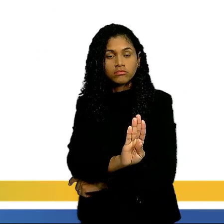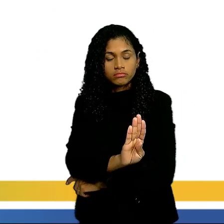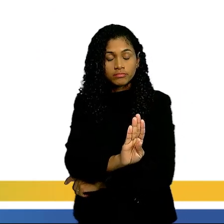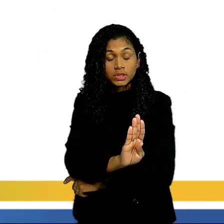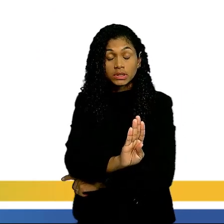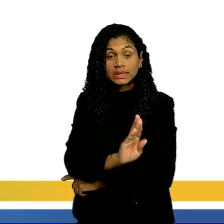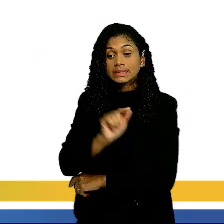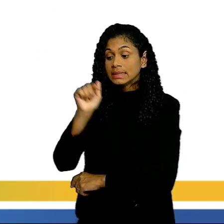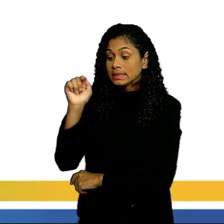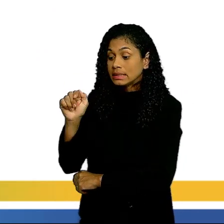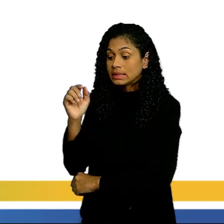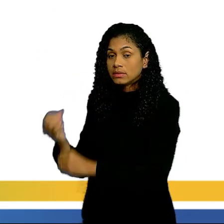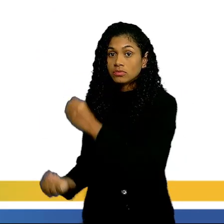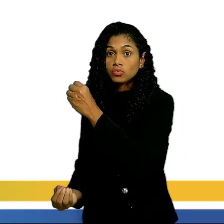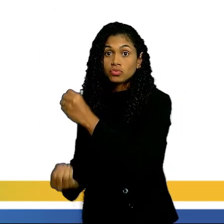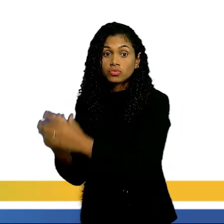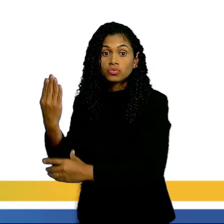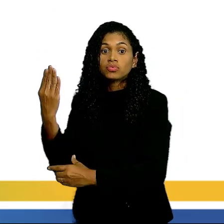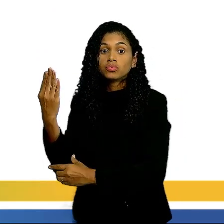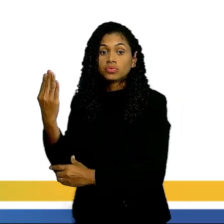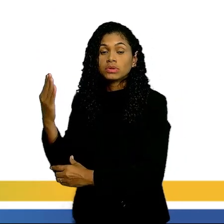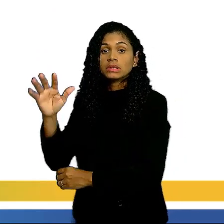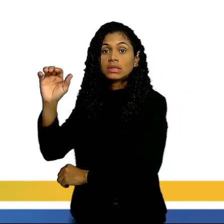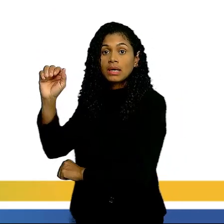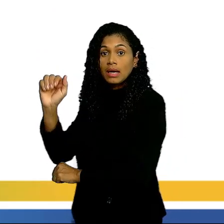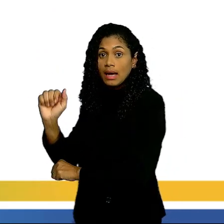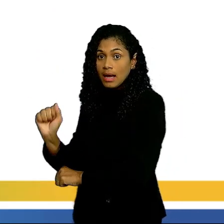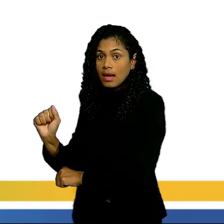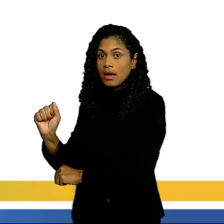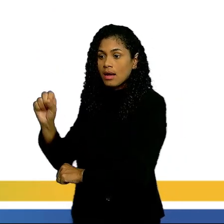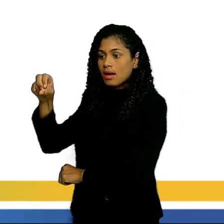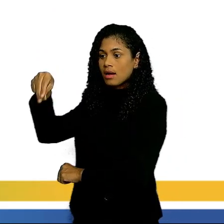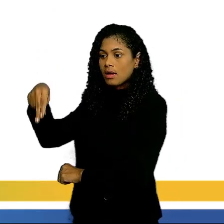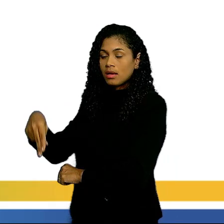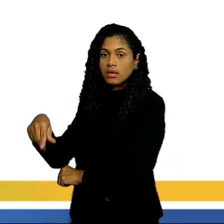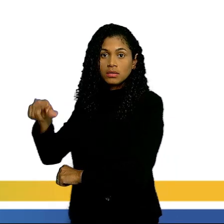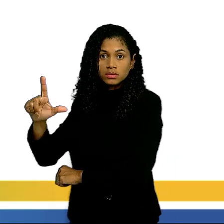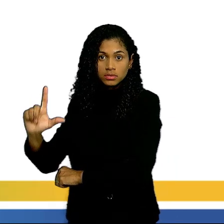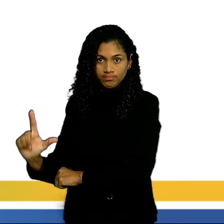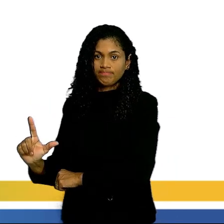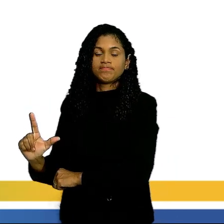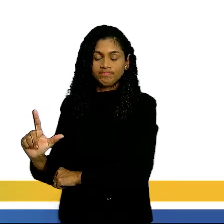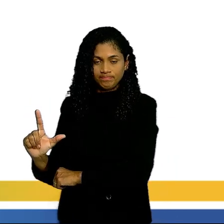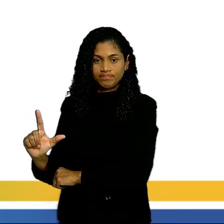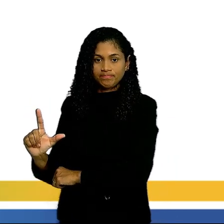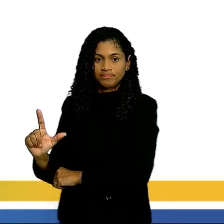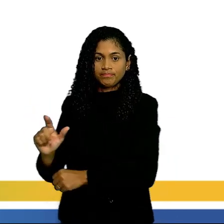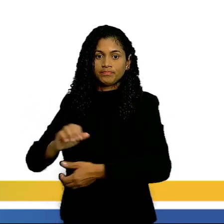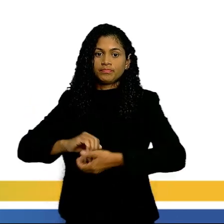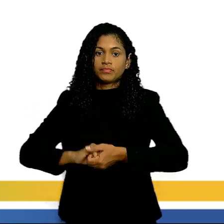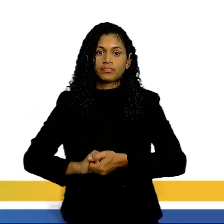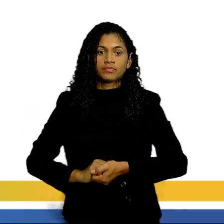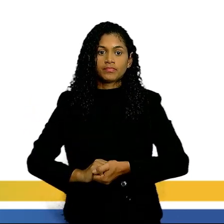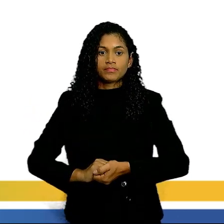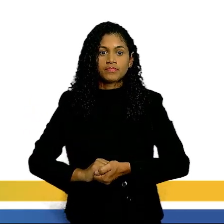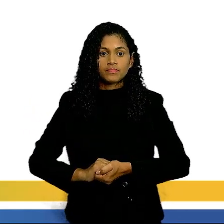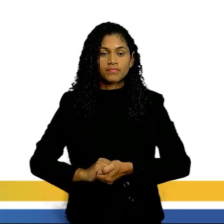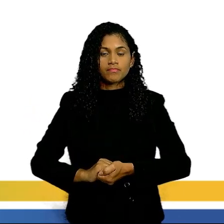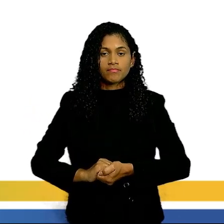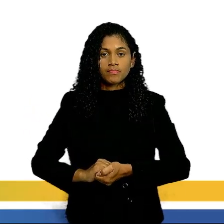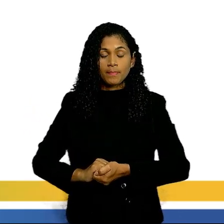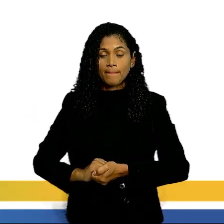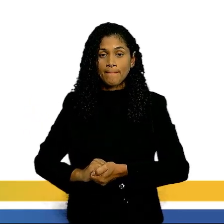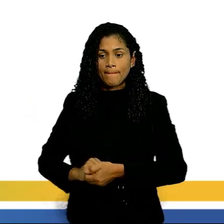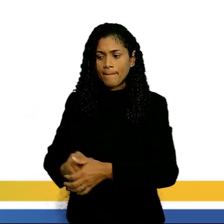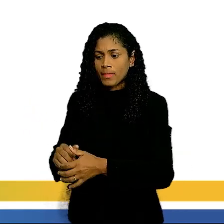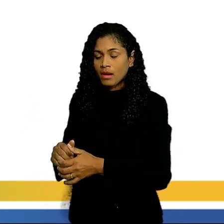surgir um partido neo- ou nazi-fascista, a Aliança Integralista Brasileira, liderada